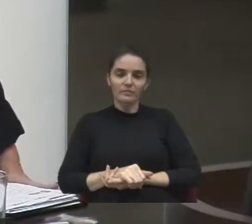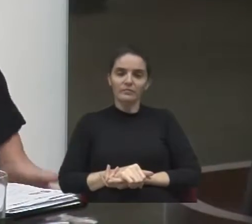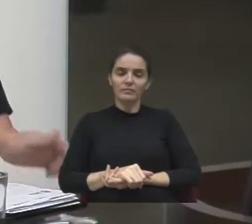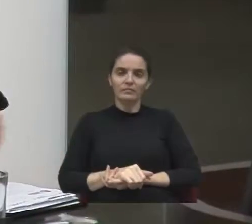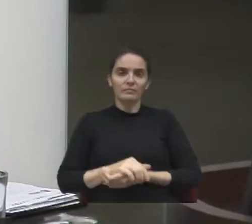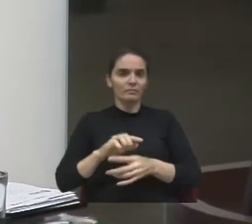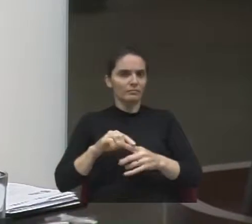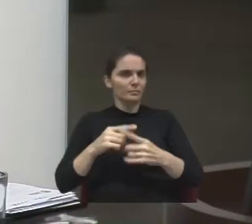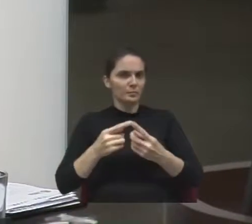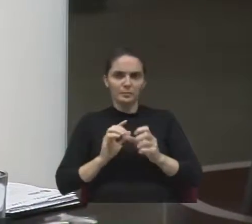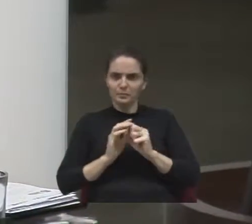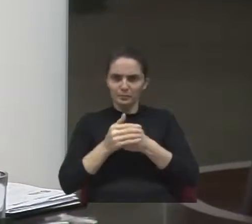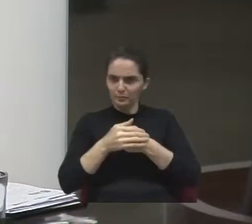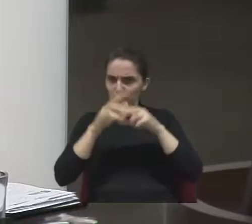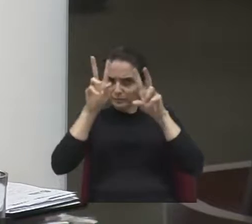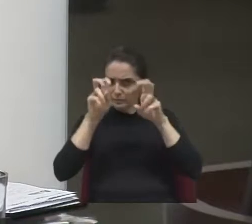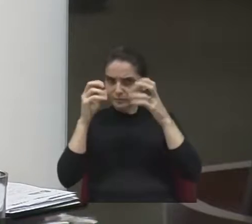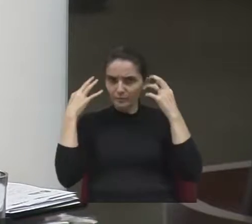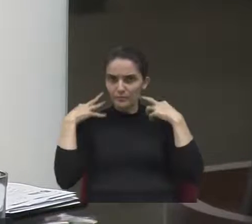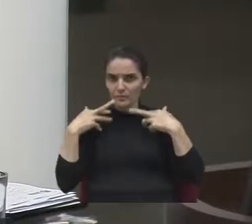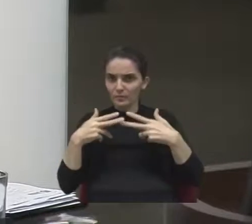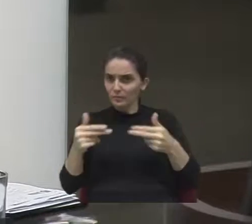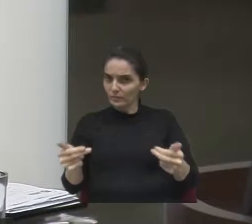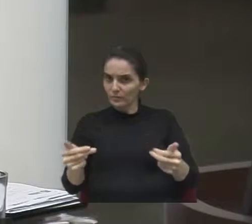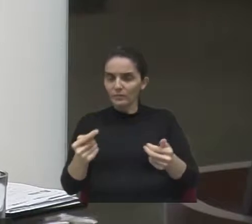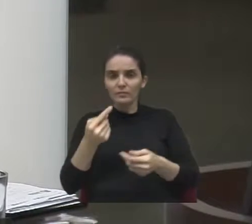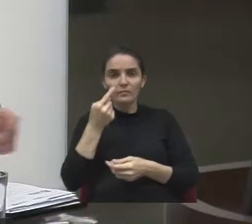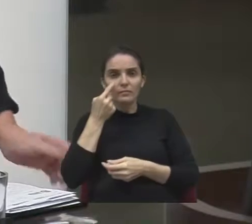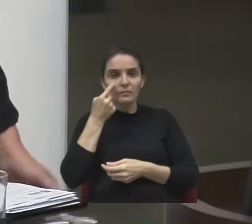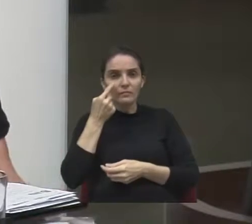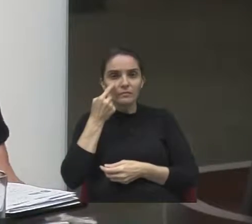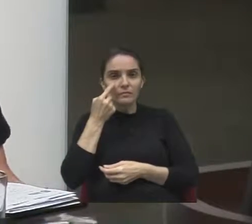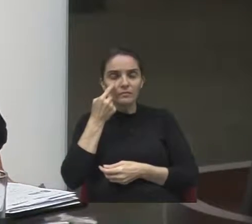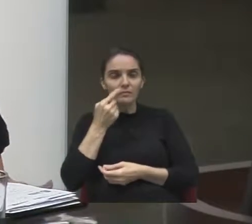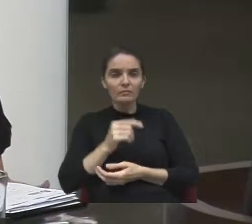causa animal, foi ver